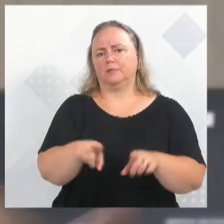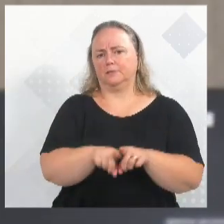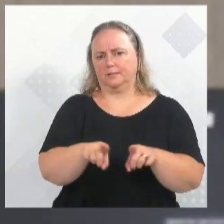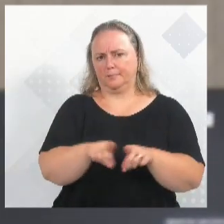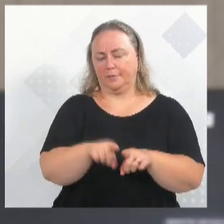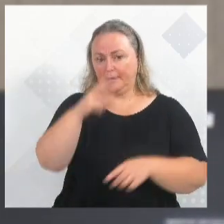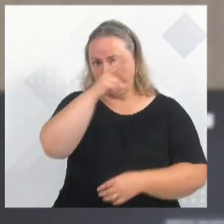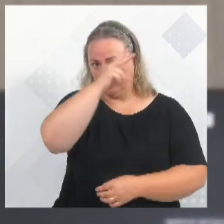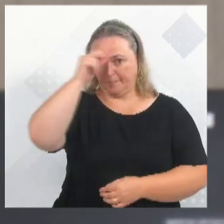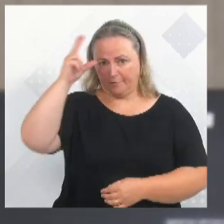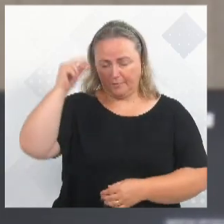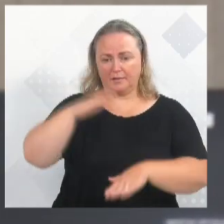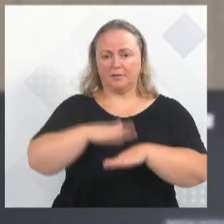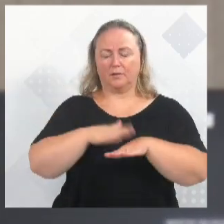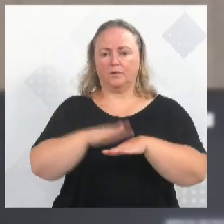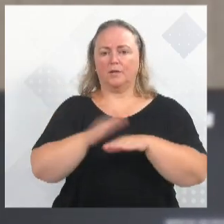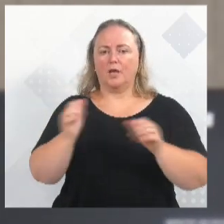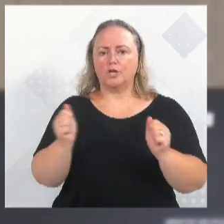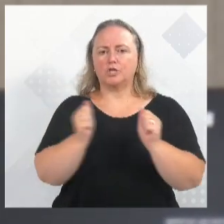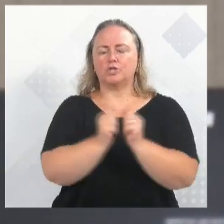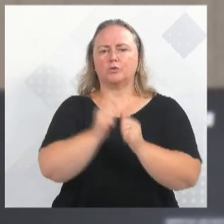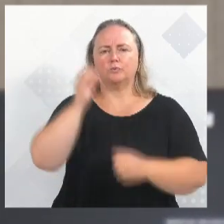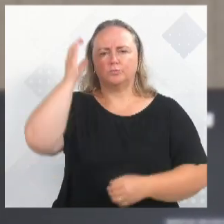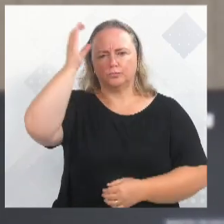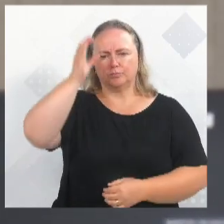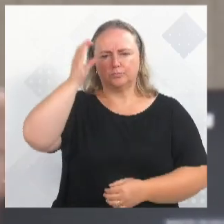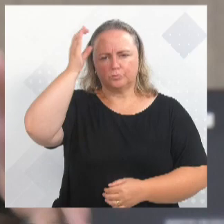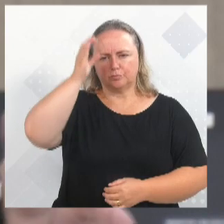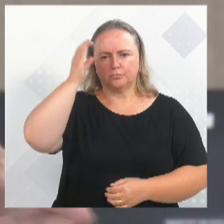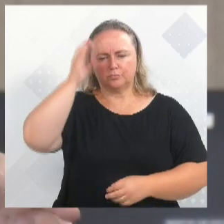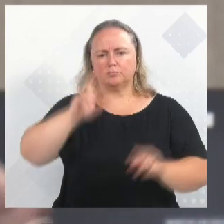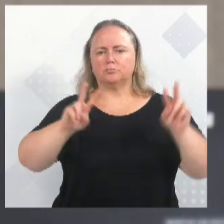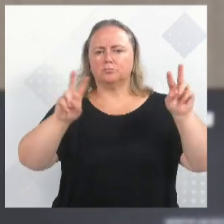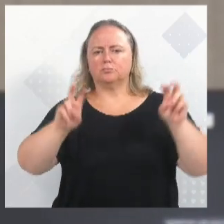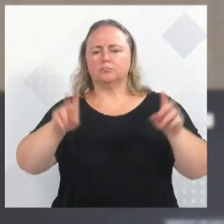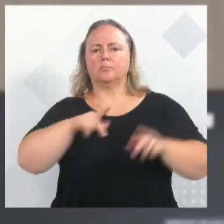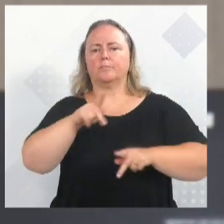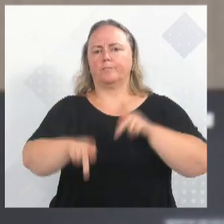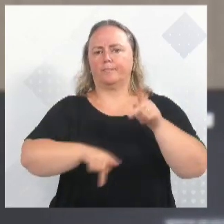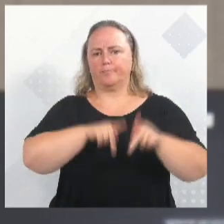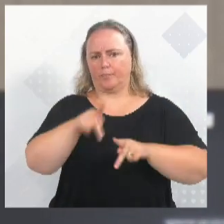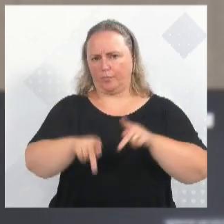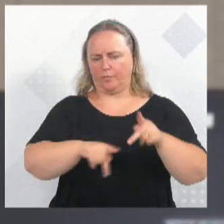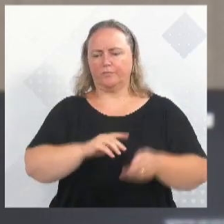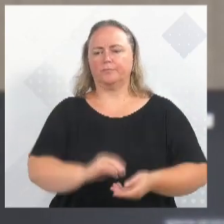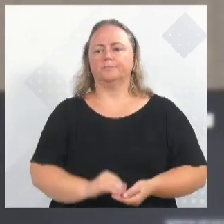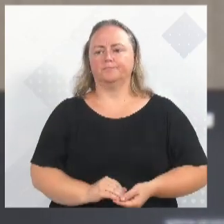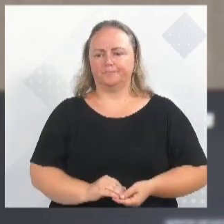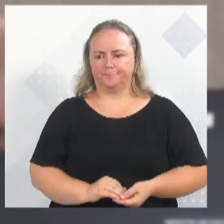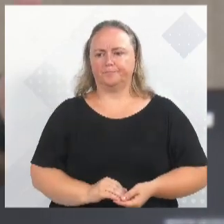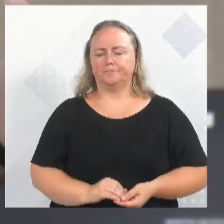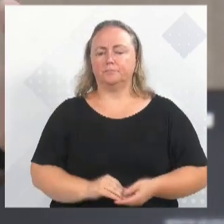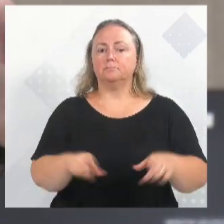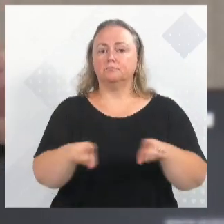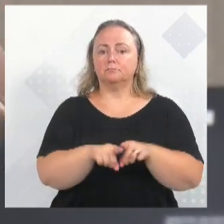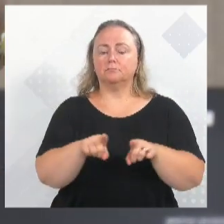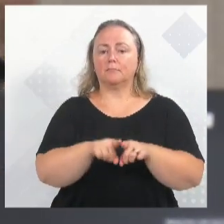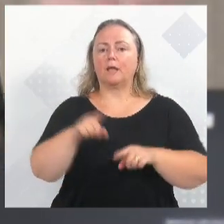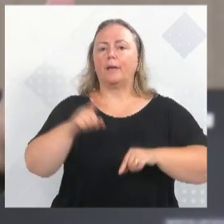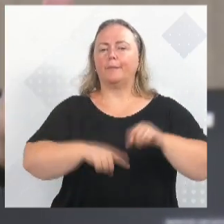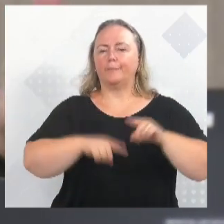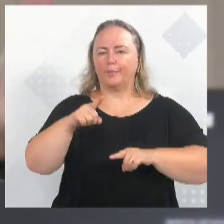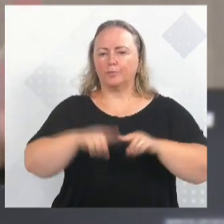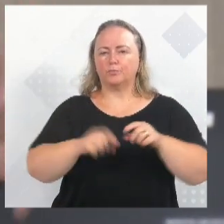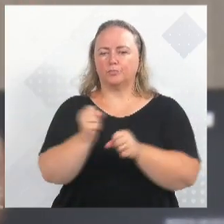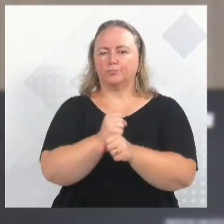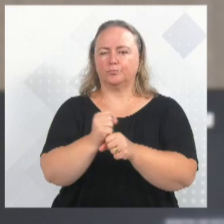também a gente fazer essa conscientização com relação a toda a população também era colocado um produto nos Ribeirões há alguns anos